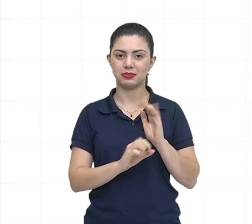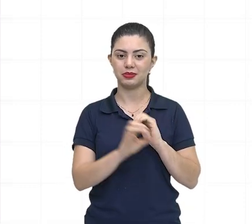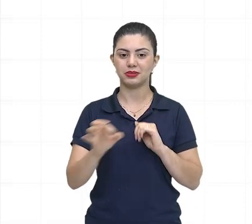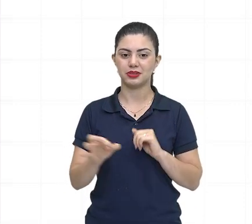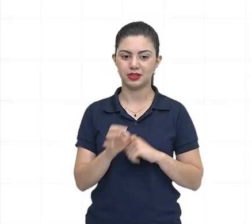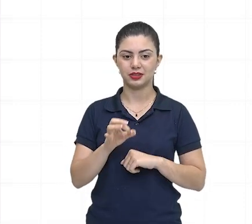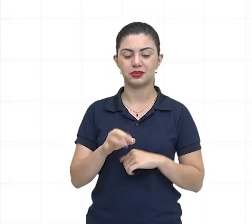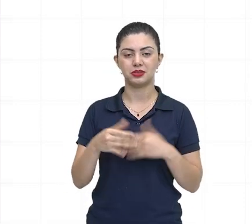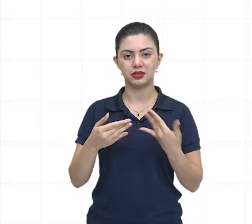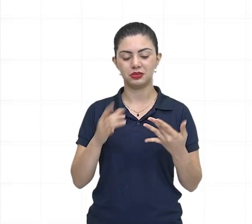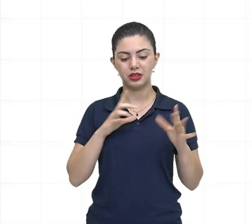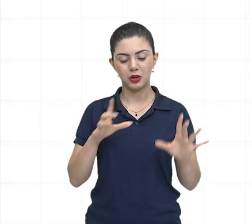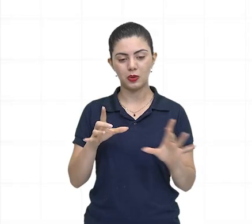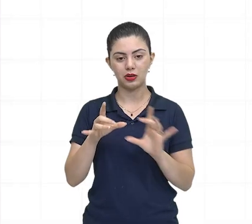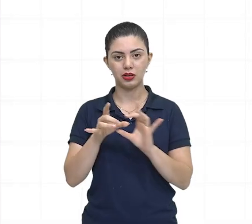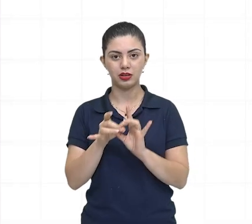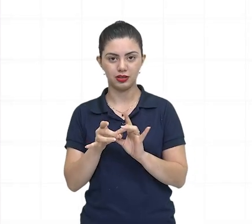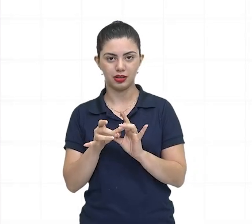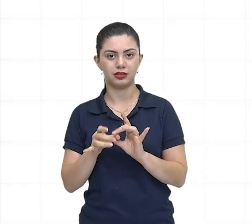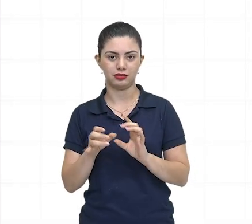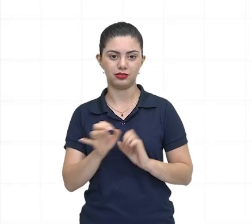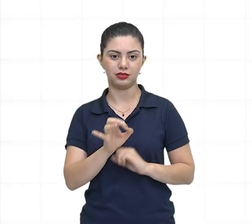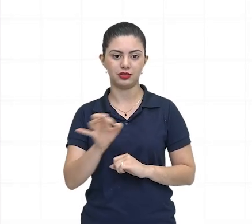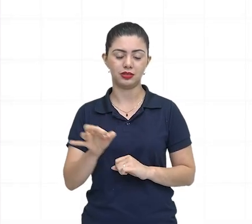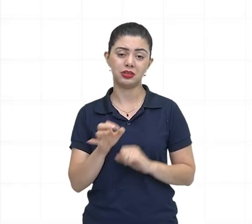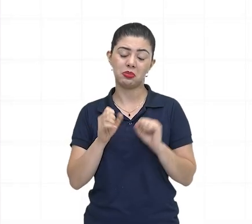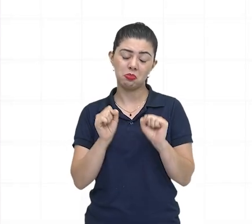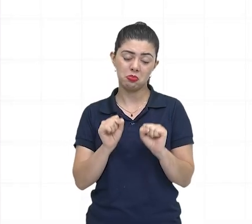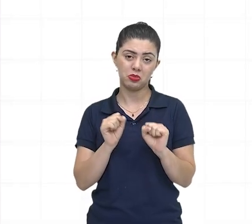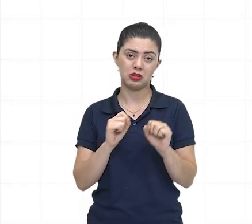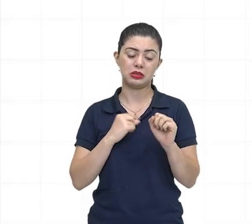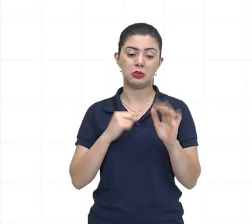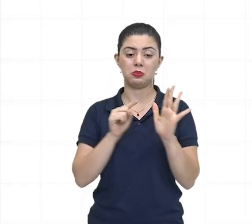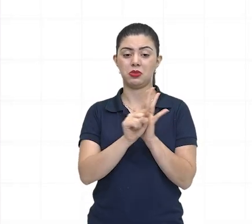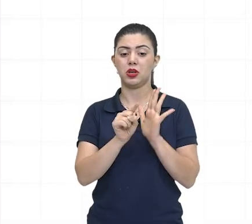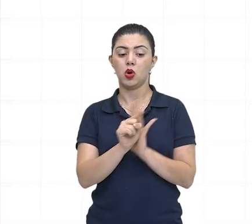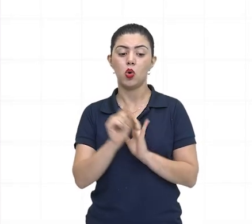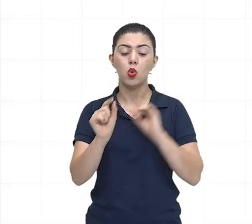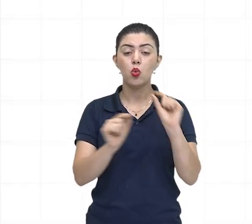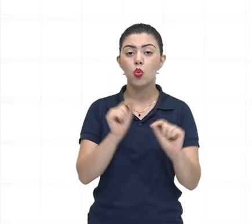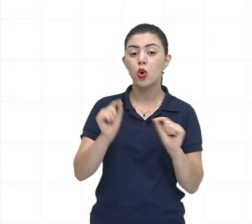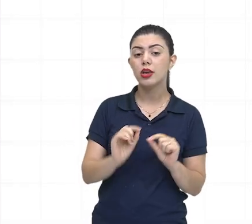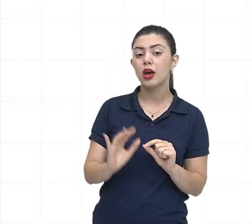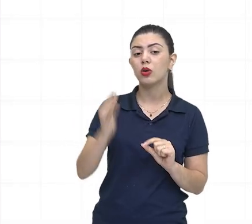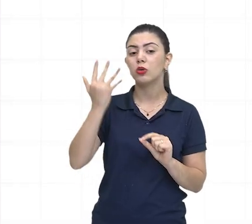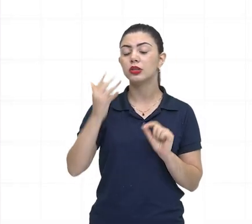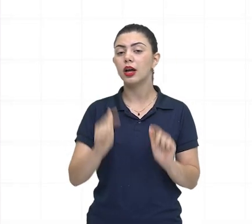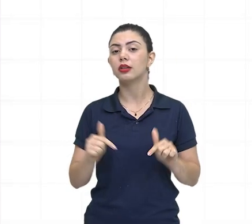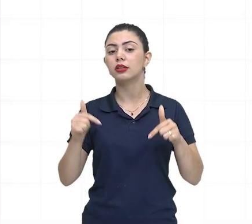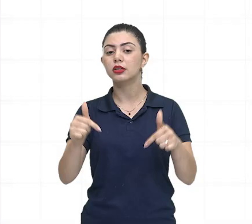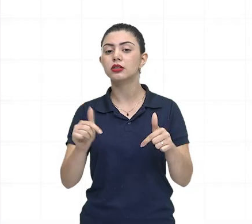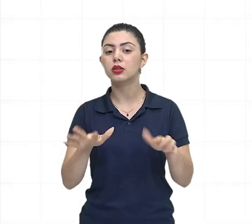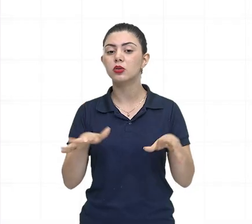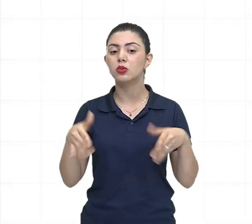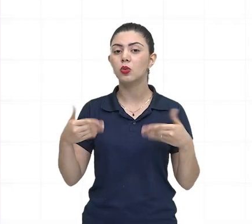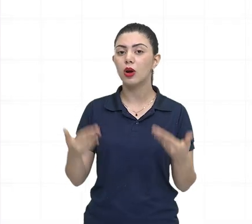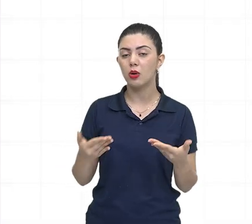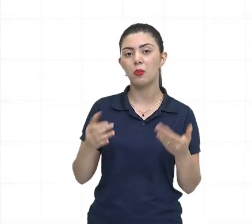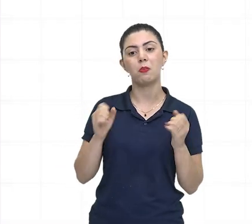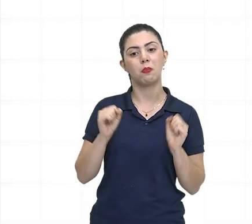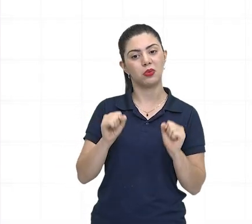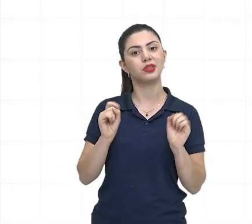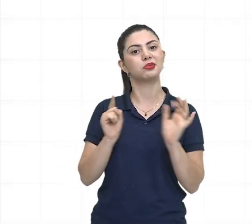e interligada através das setas, eu posso sair perguntando o que está acontecendo em uma